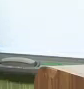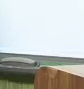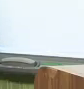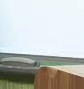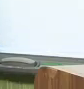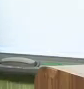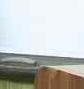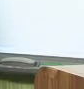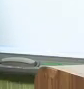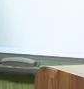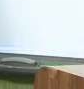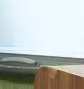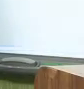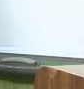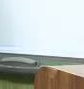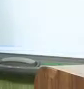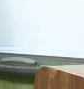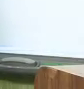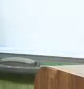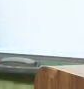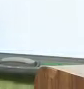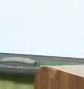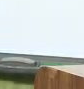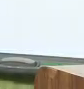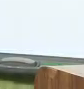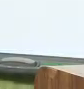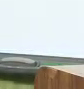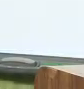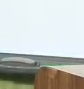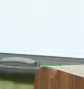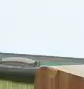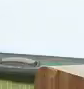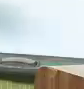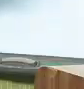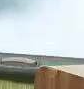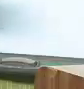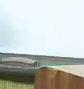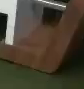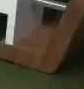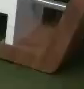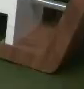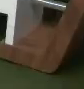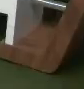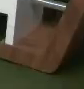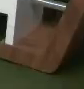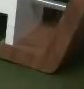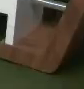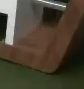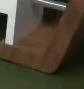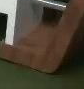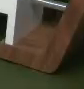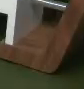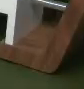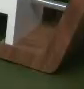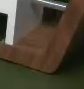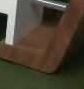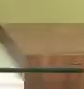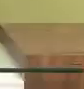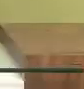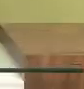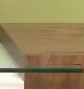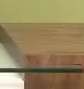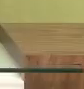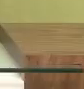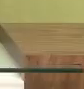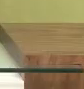for pergunta escrita ou resposta. Então, as respostas têm que ser por vídeo. Ok, professor? Passa o número do WhatsApp para eles. Sim, pessoal, o número do